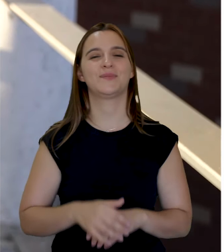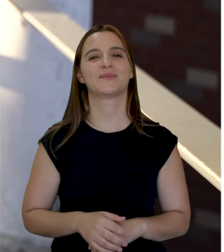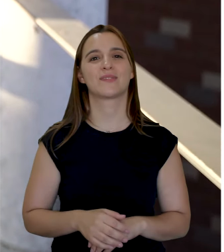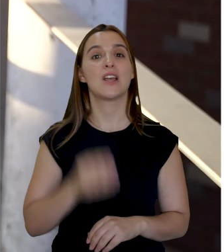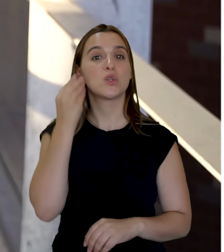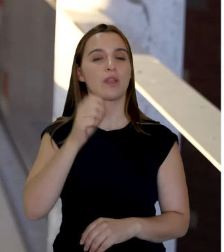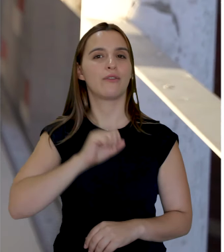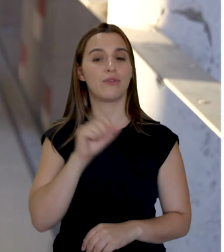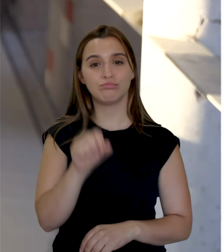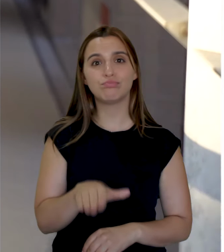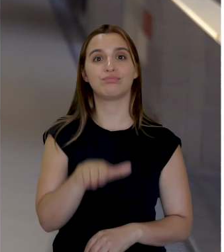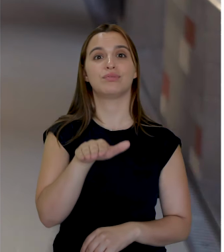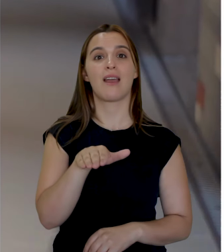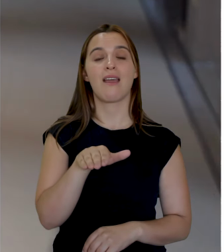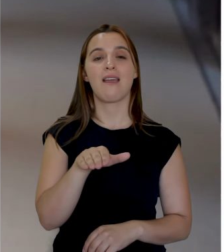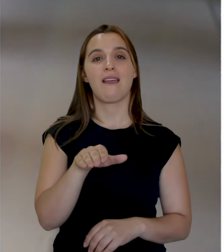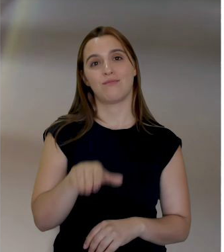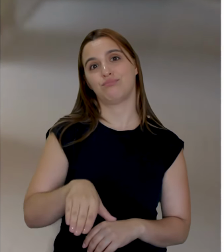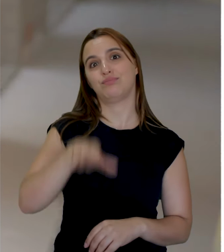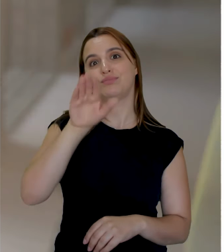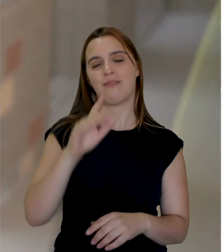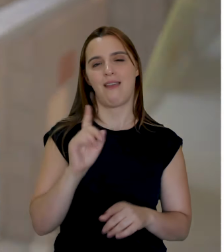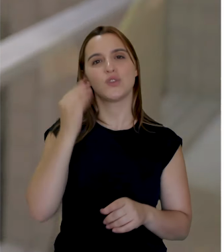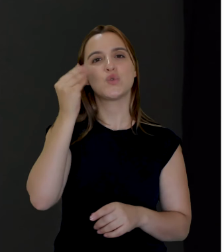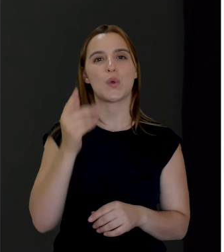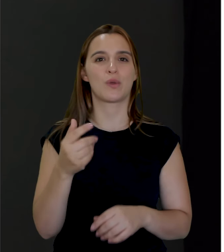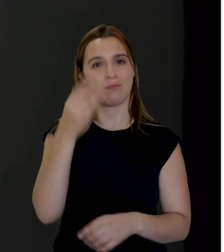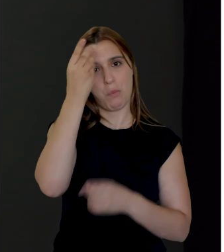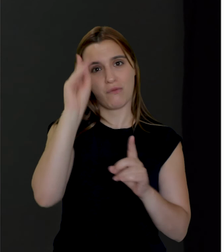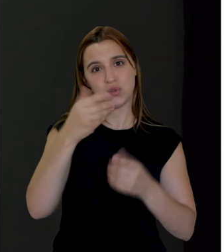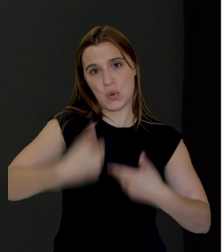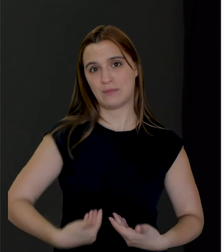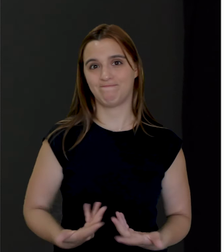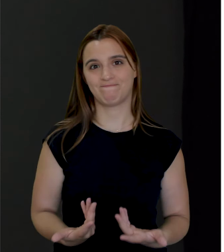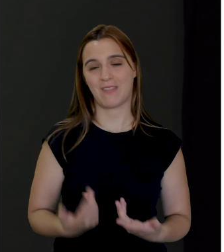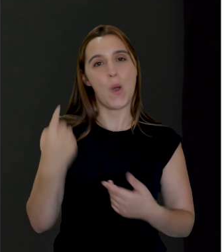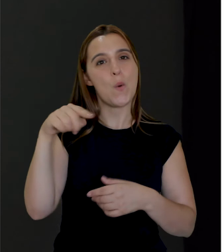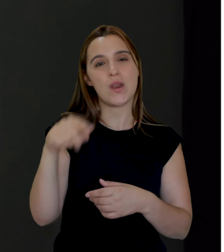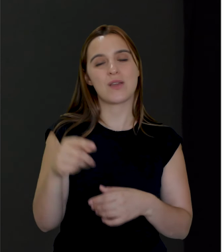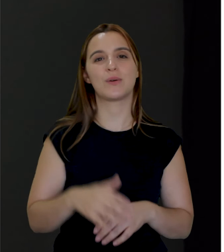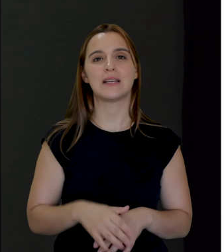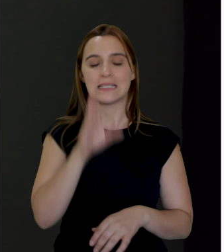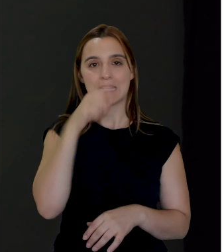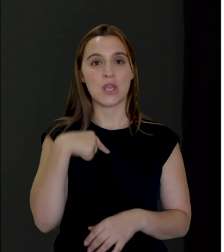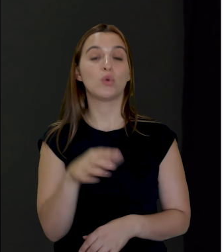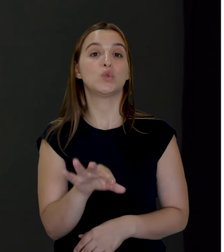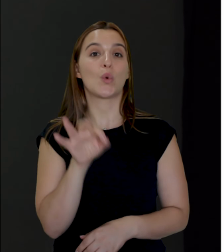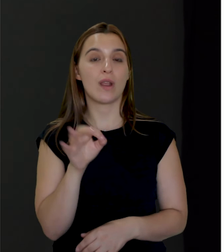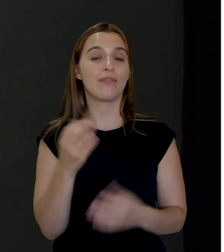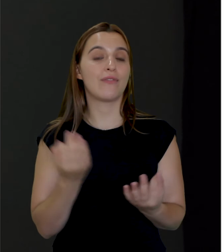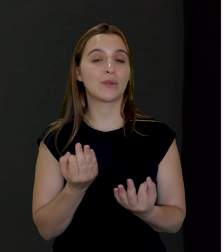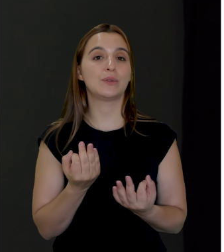que sempre foi desde pequenino, é ser professor. Acho que não tenho outro sonho na vida. Se tivesse que escolher,